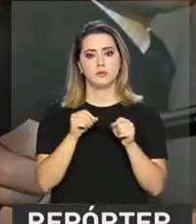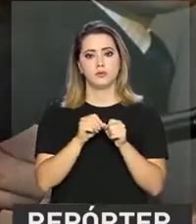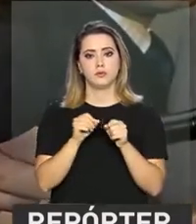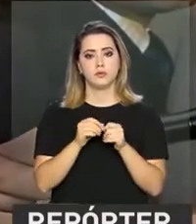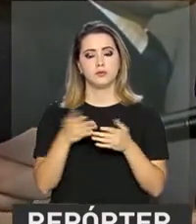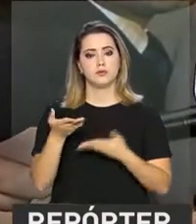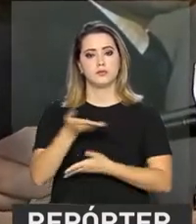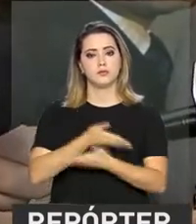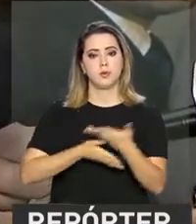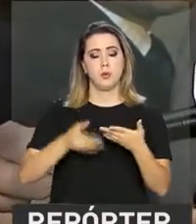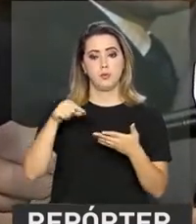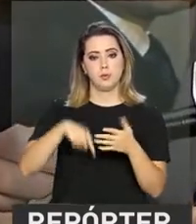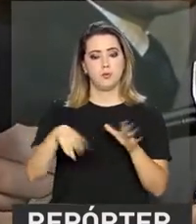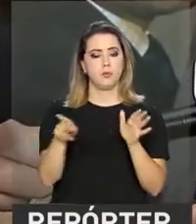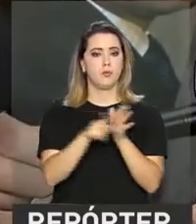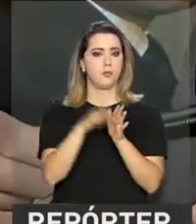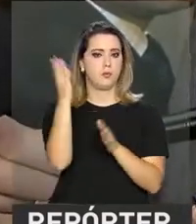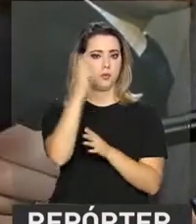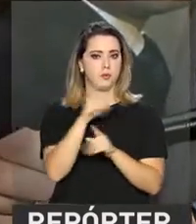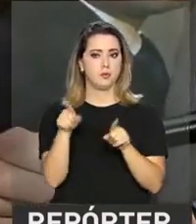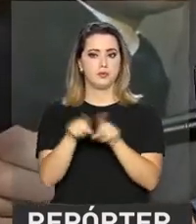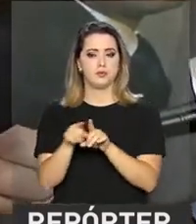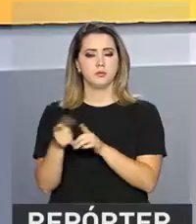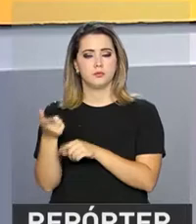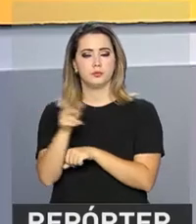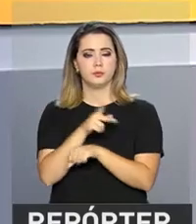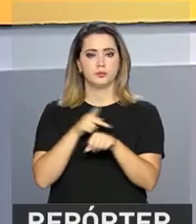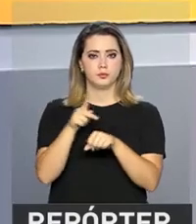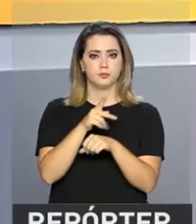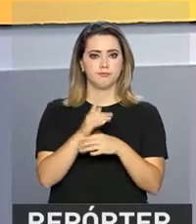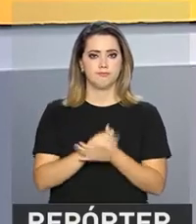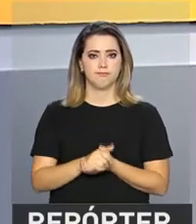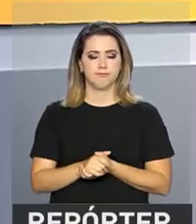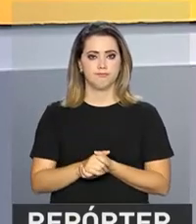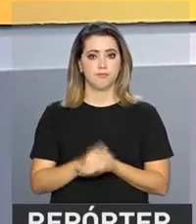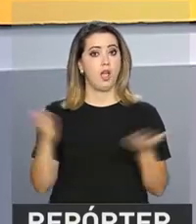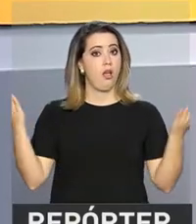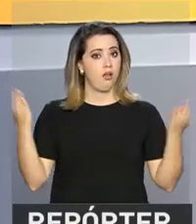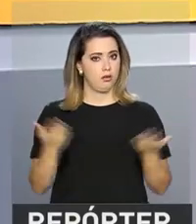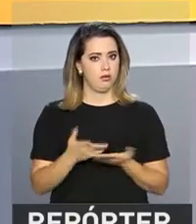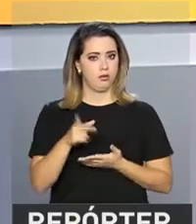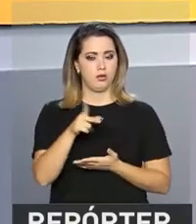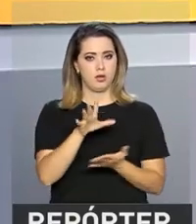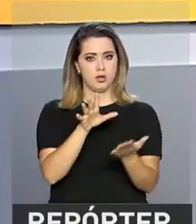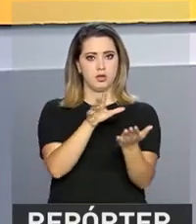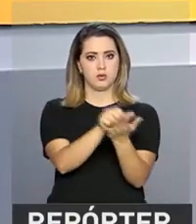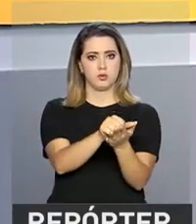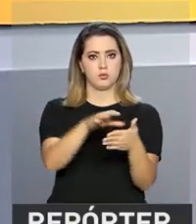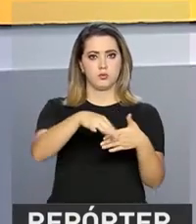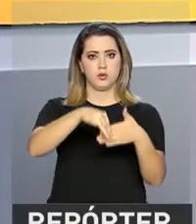para o mercado nacional, naturalmente, para o mercado estrangeiro. A partir de agora, quem assume